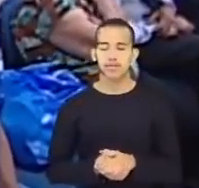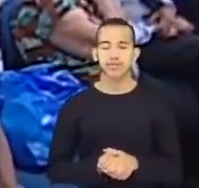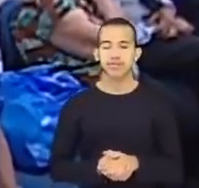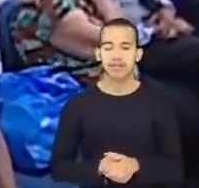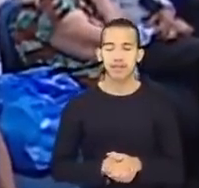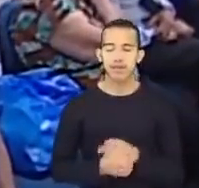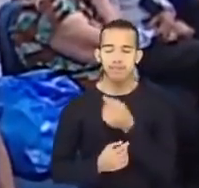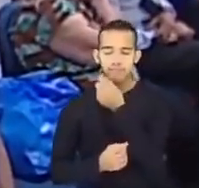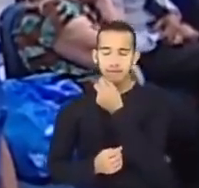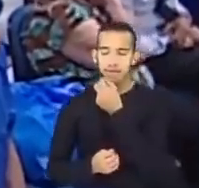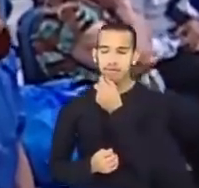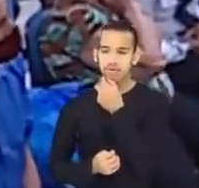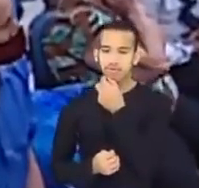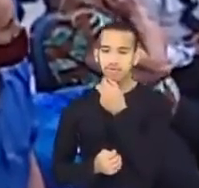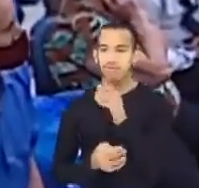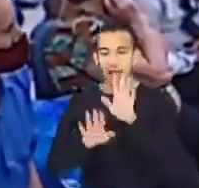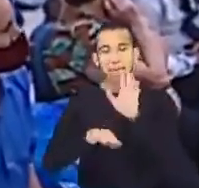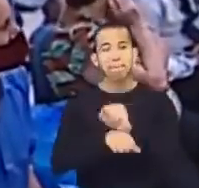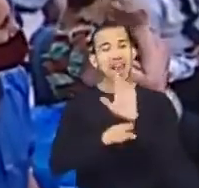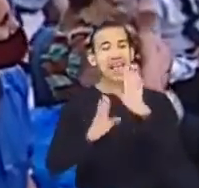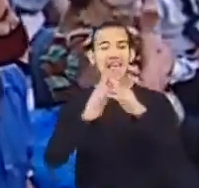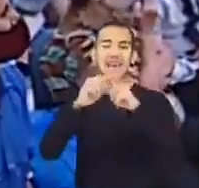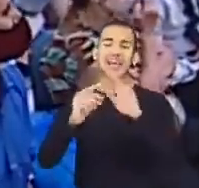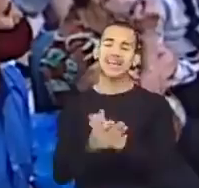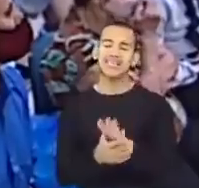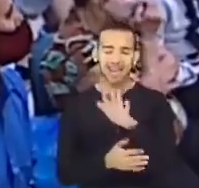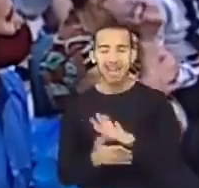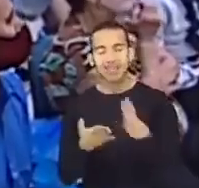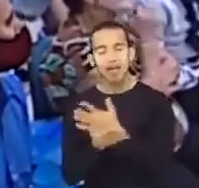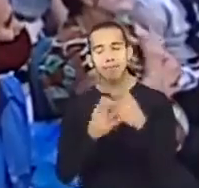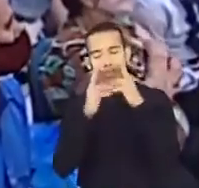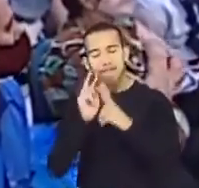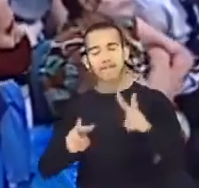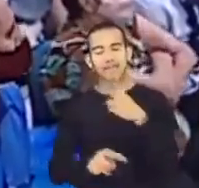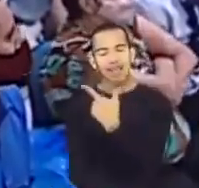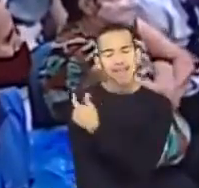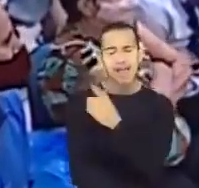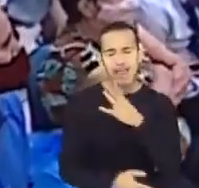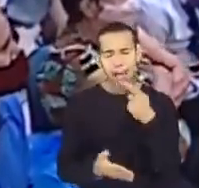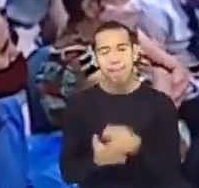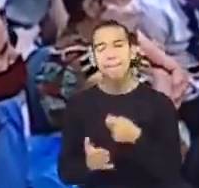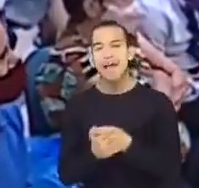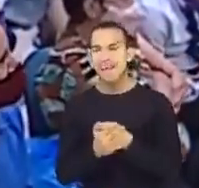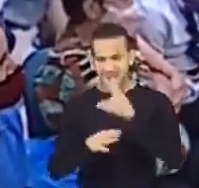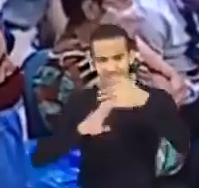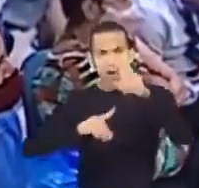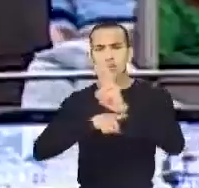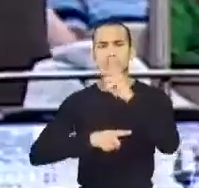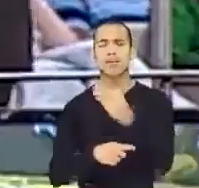Peraí, igreja. É o mundo. Aí eles vêm para cima de mim, querendo me forçar. Vai cuidar da sua vida,